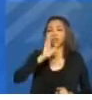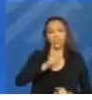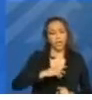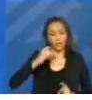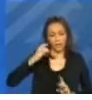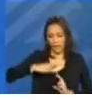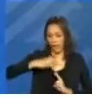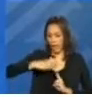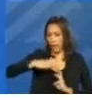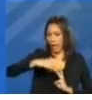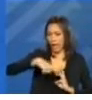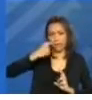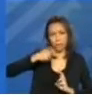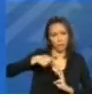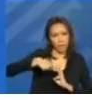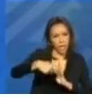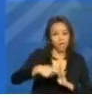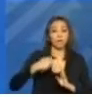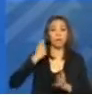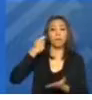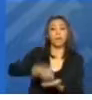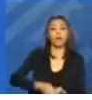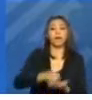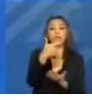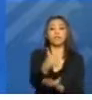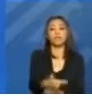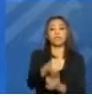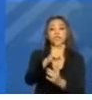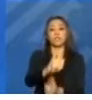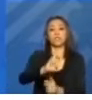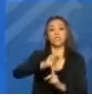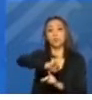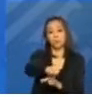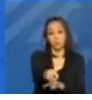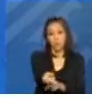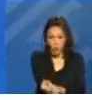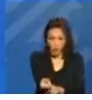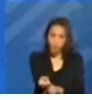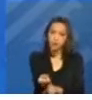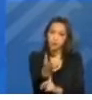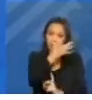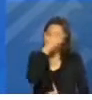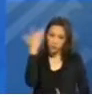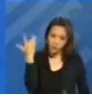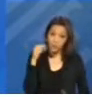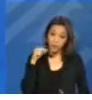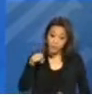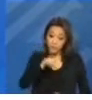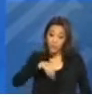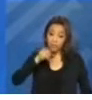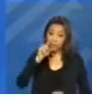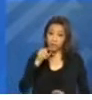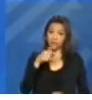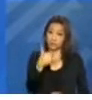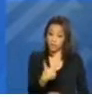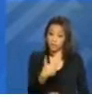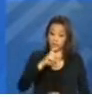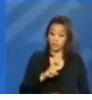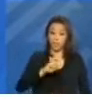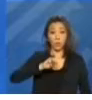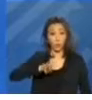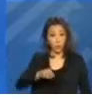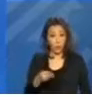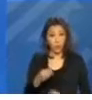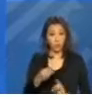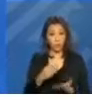mês 25 milhões de brasileiros, e desses 25 milhões, 18 de